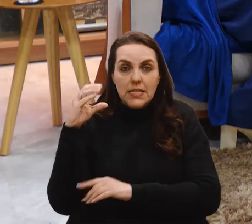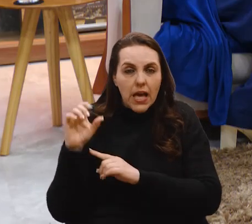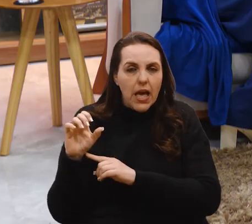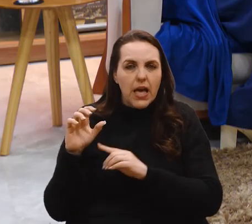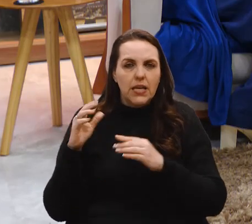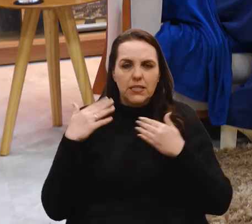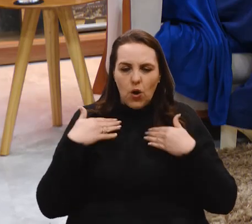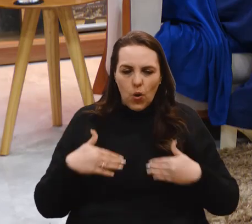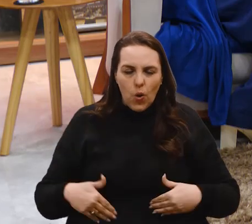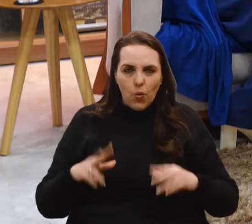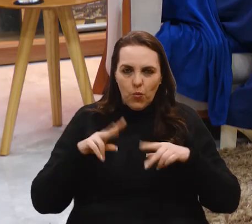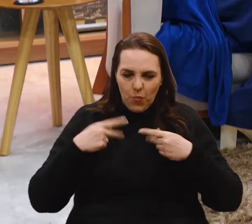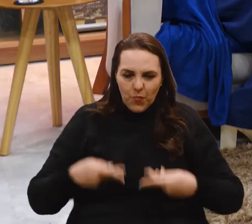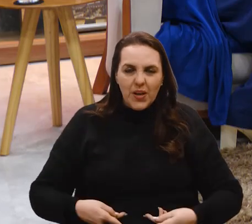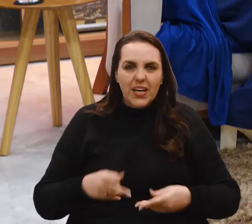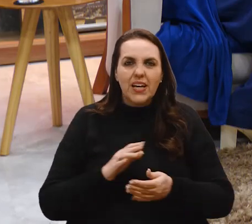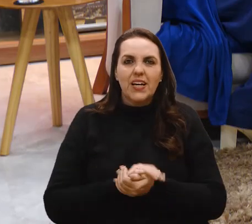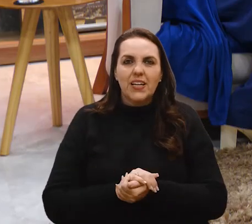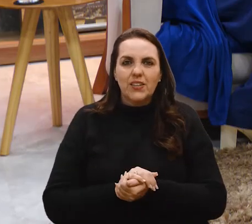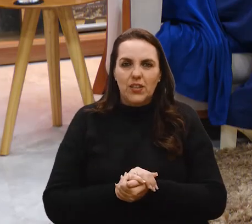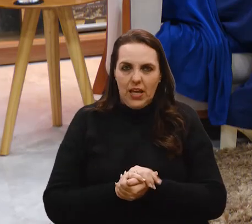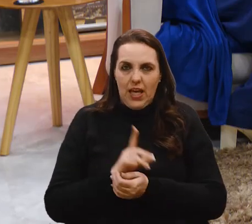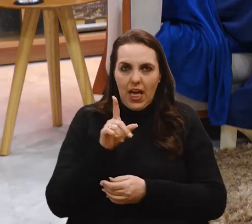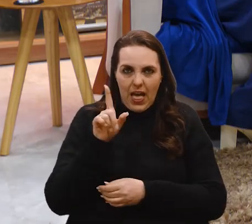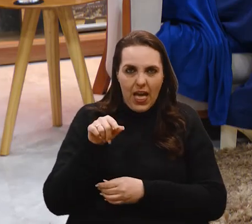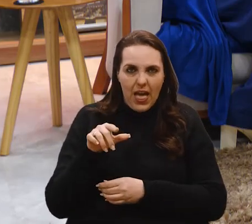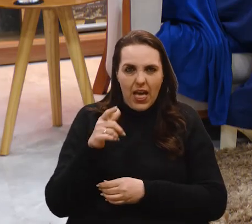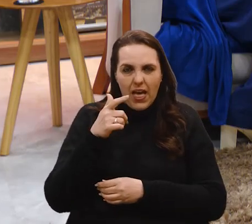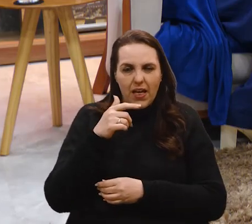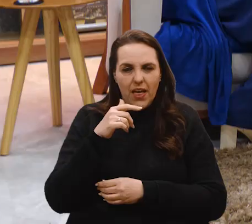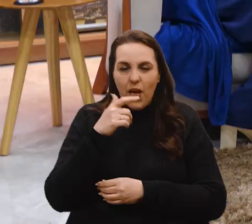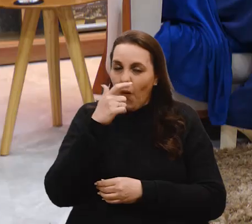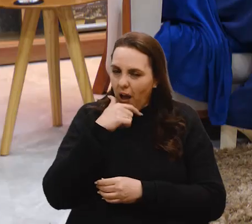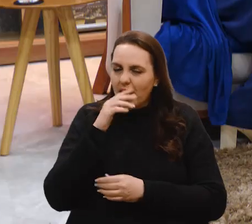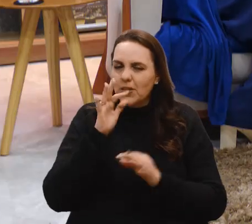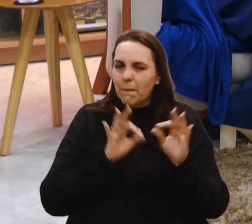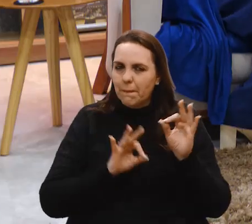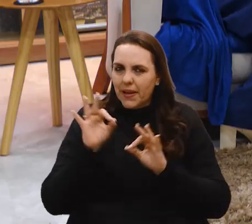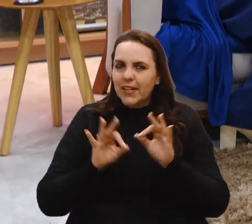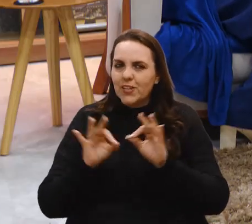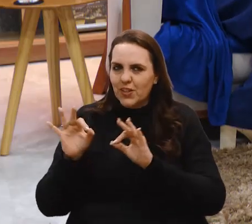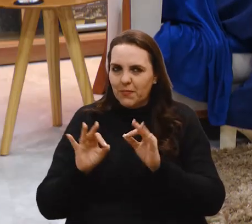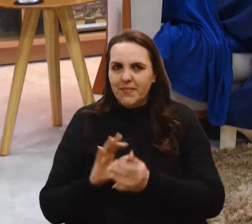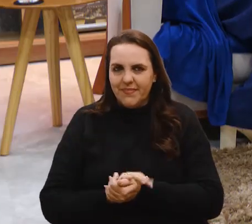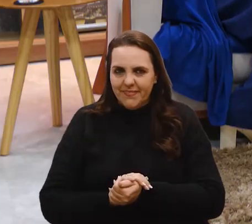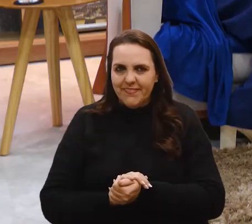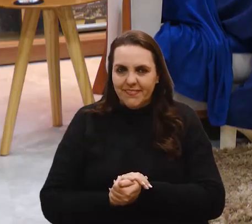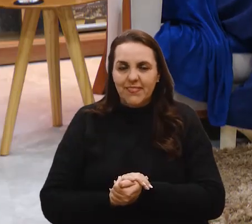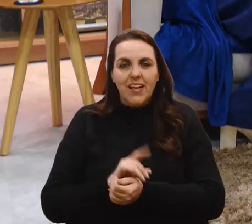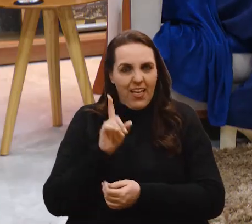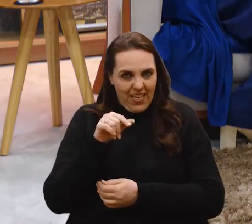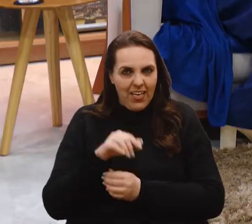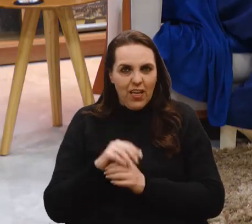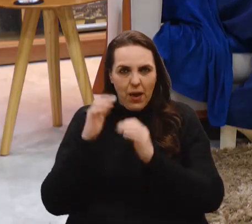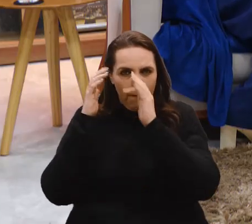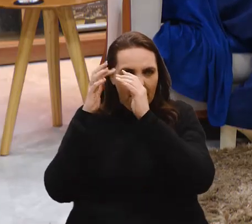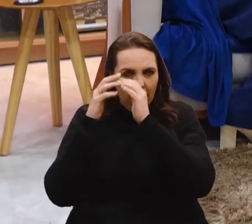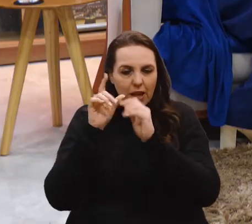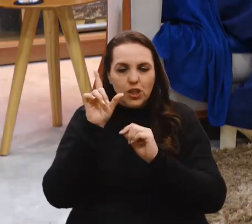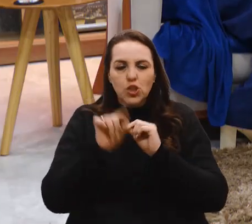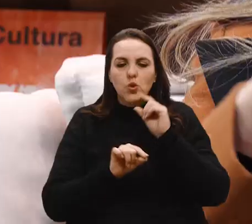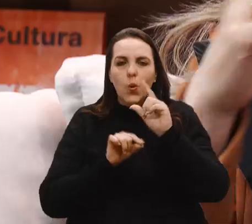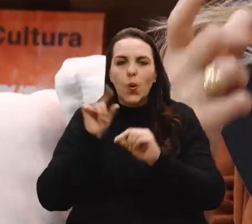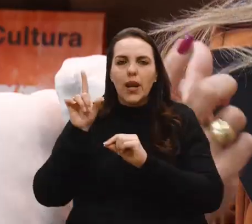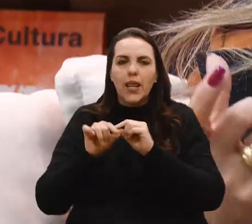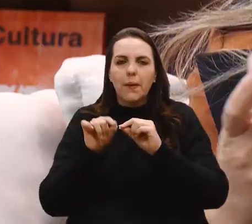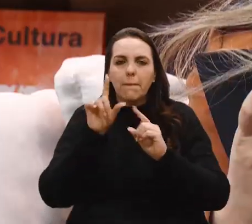corpo humano. Eu acho lá que não, eu acho que no planejamento, né? Organização e planejamento. Realmente é tão... Sou muito organizada, meu Deus. Quem tem que fazer primeiro, né? É